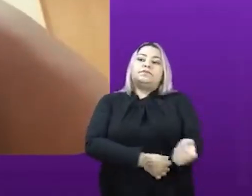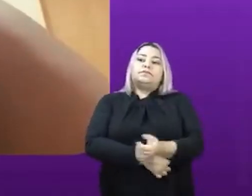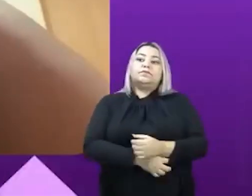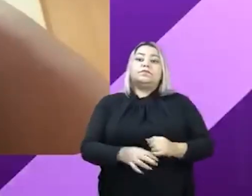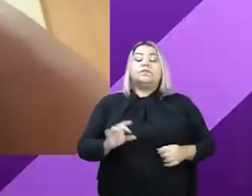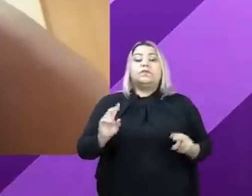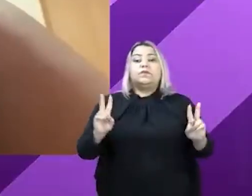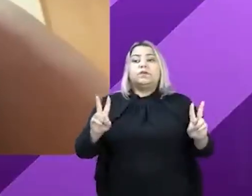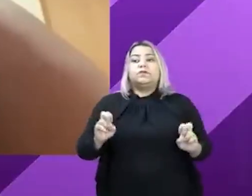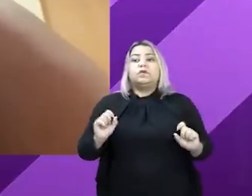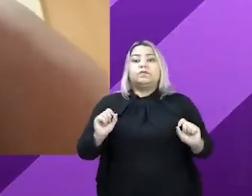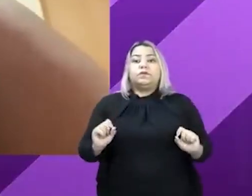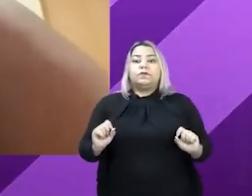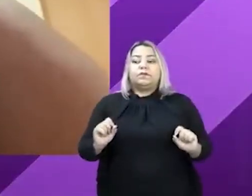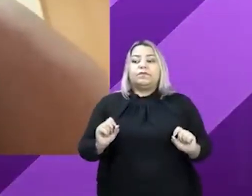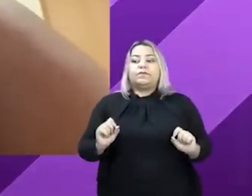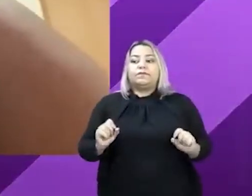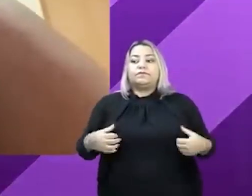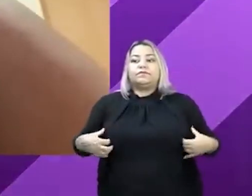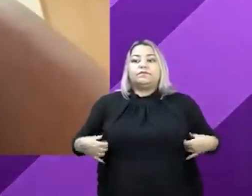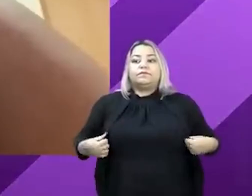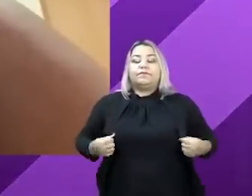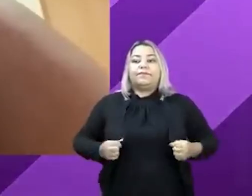era sobre